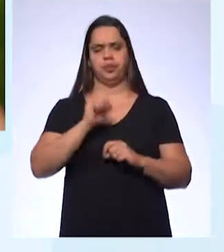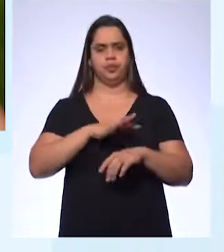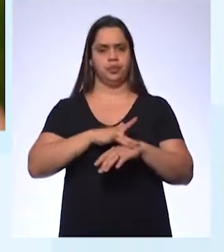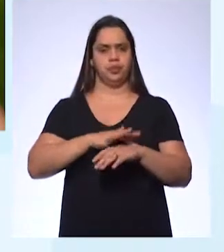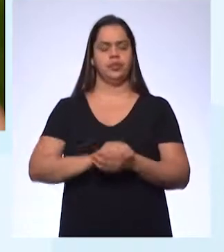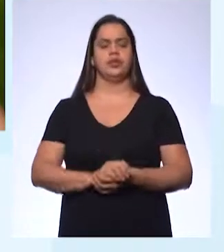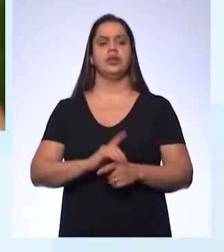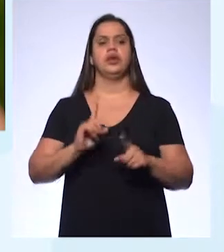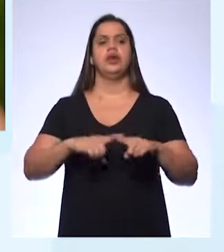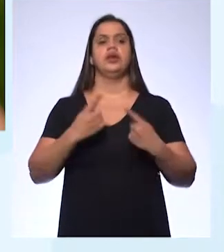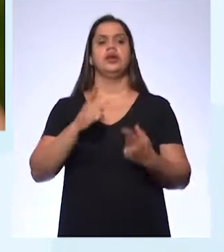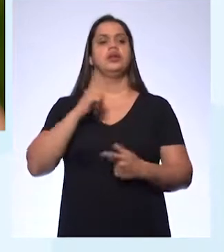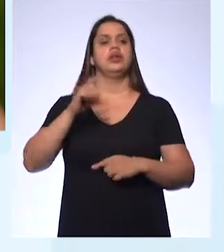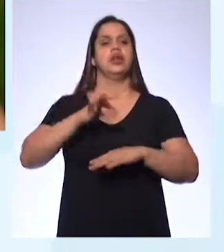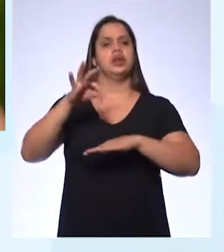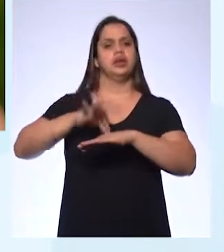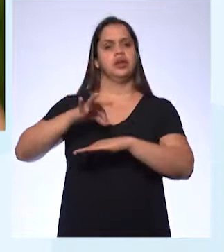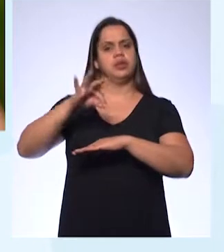esse